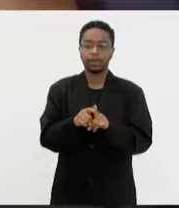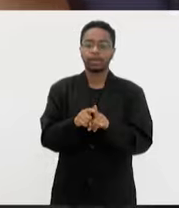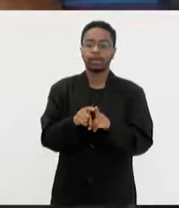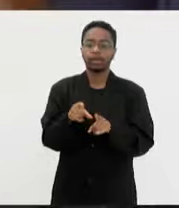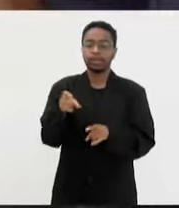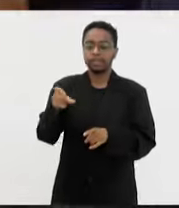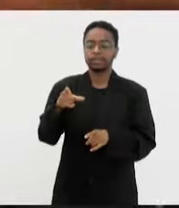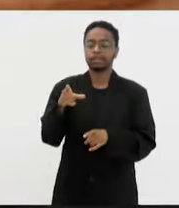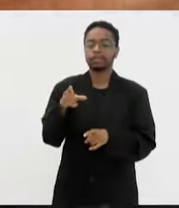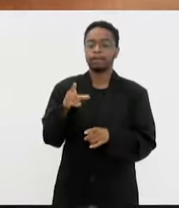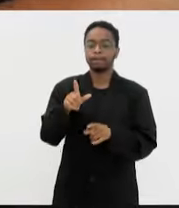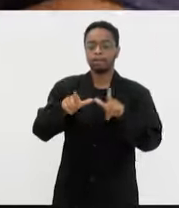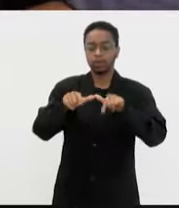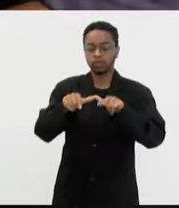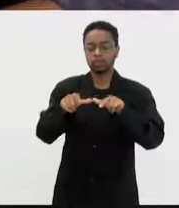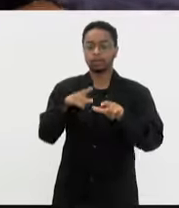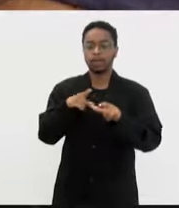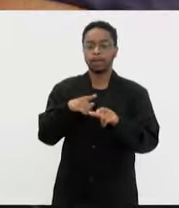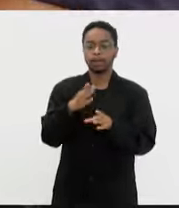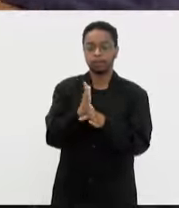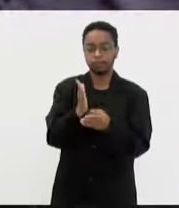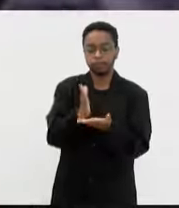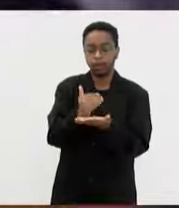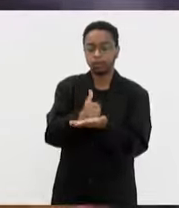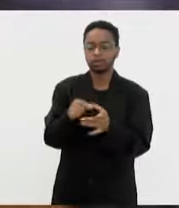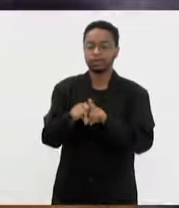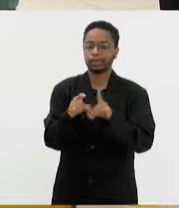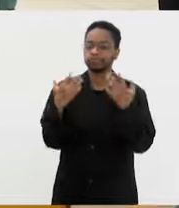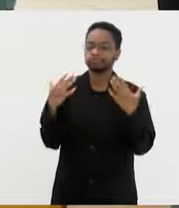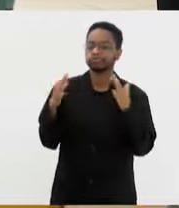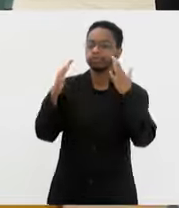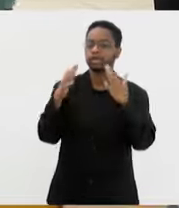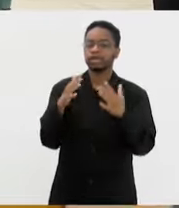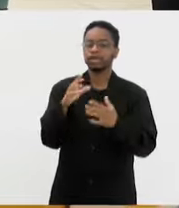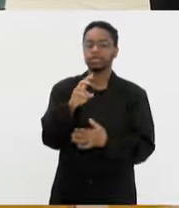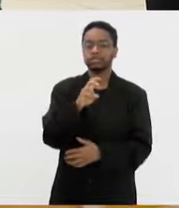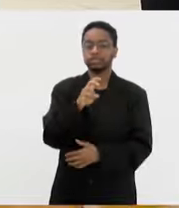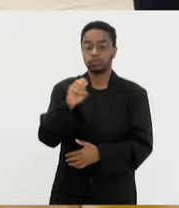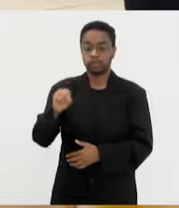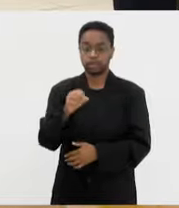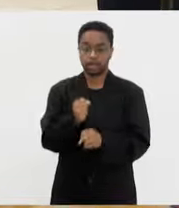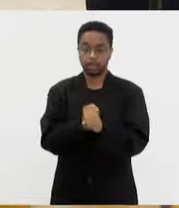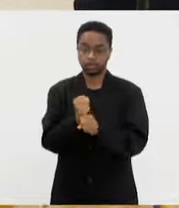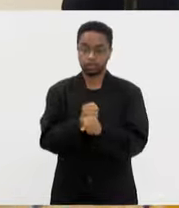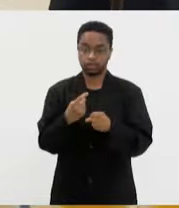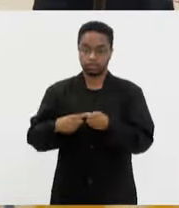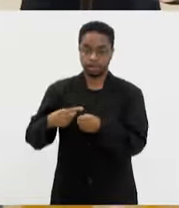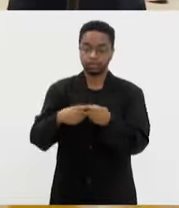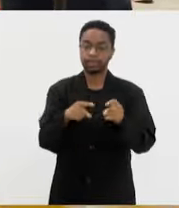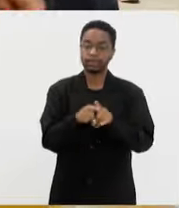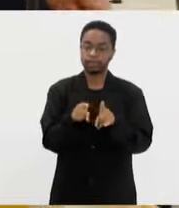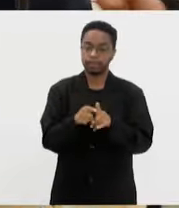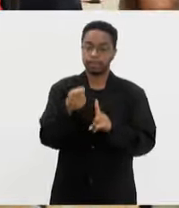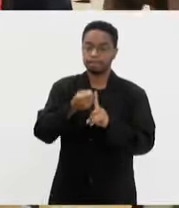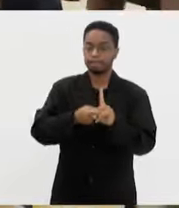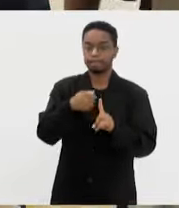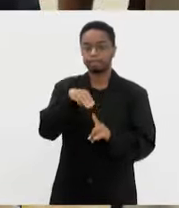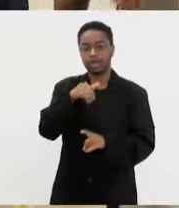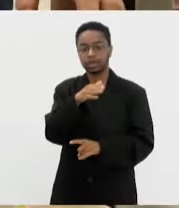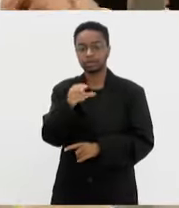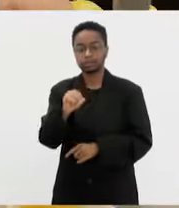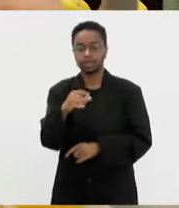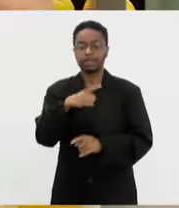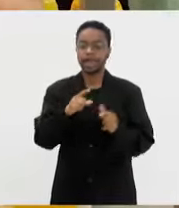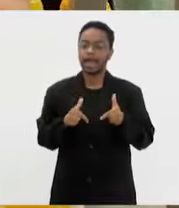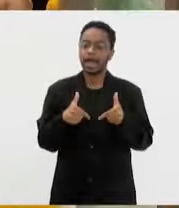para festejar os 351 anos do bairro da Zona Oeste. Durante todo o mês de março, a Secretaria Municipal de Trabalho e Renda vai fazer